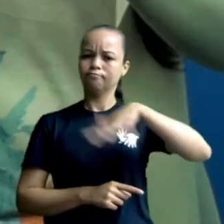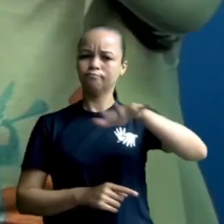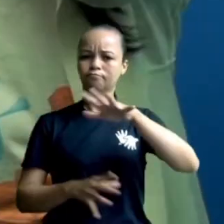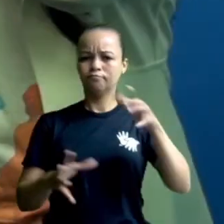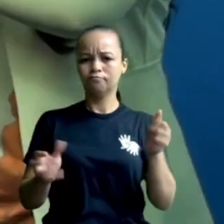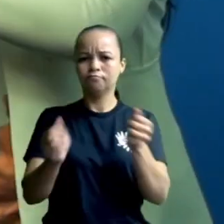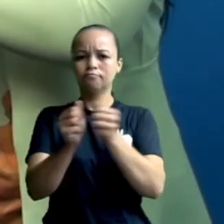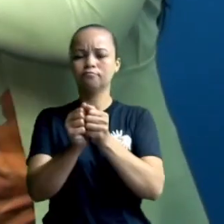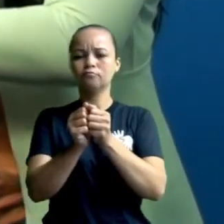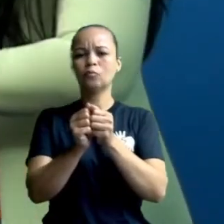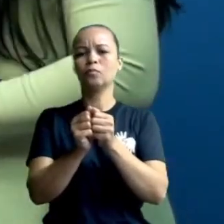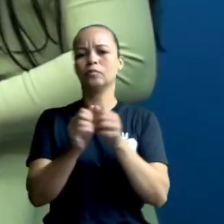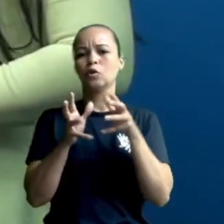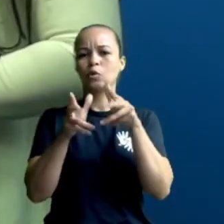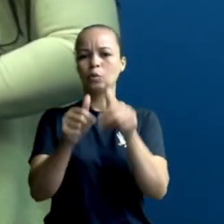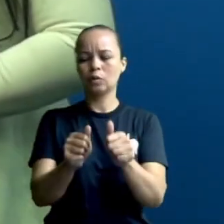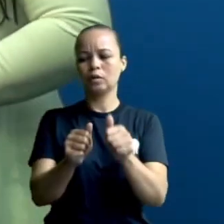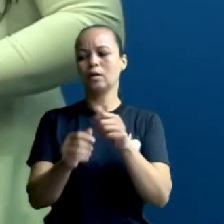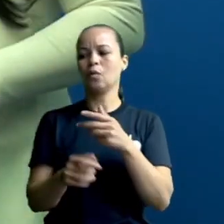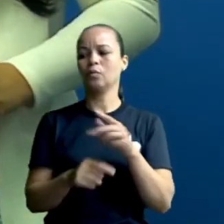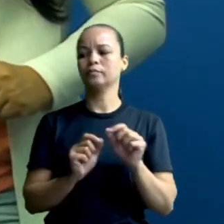total. Quanto é minha área total?